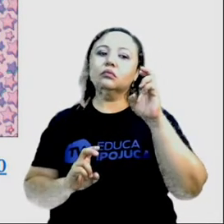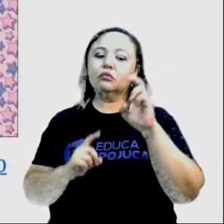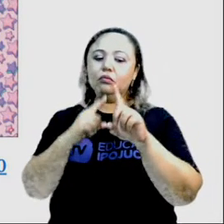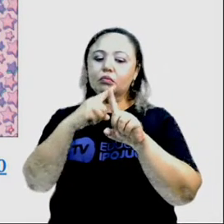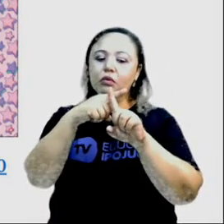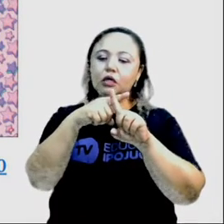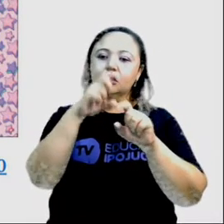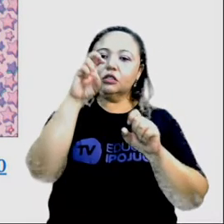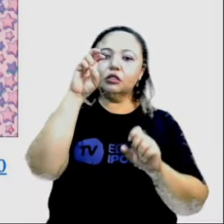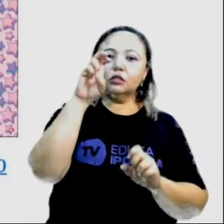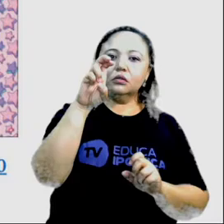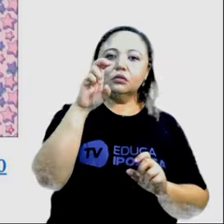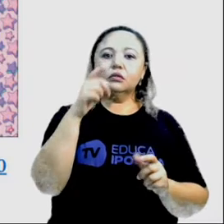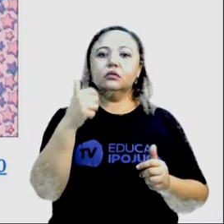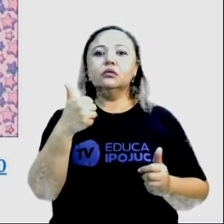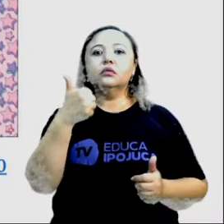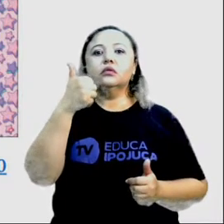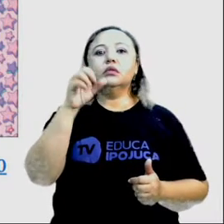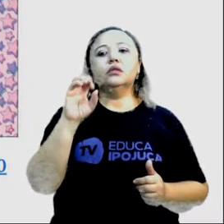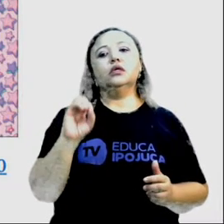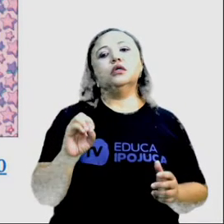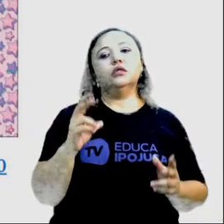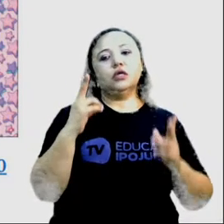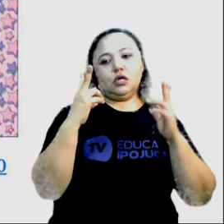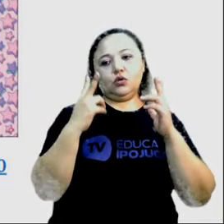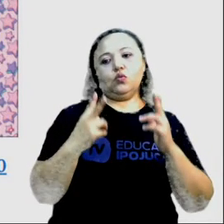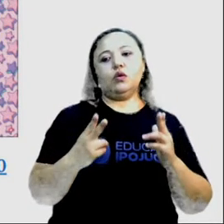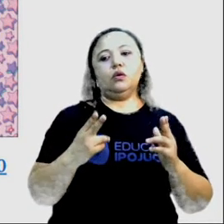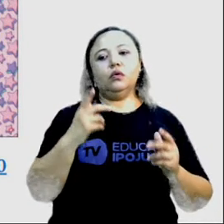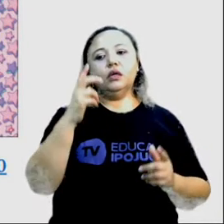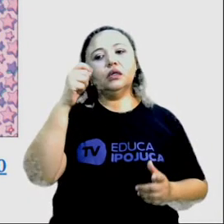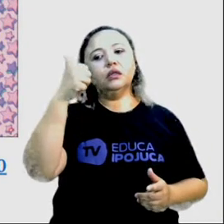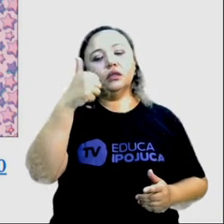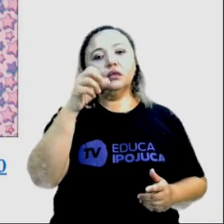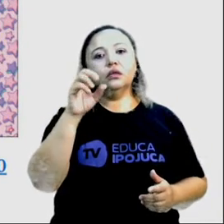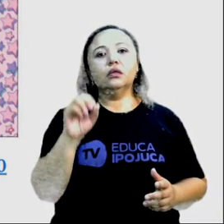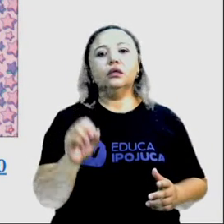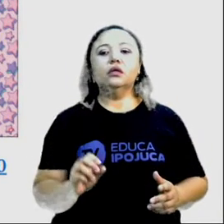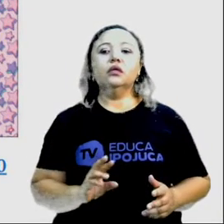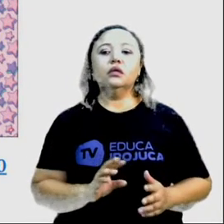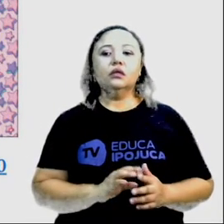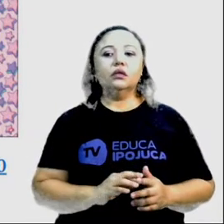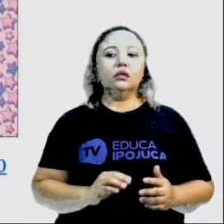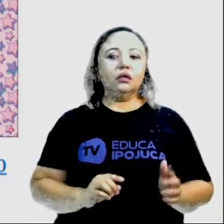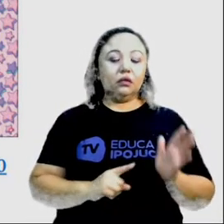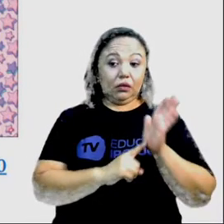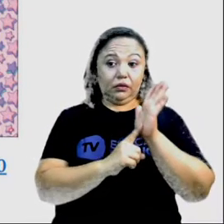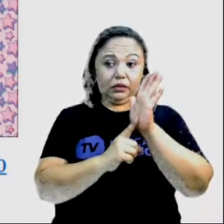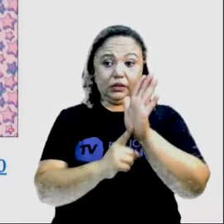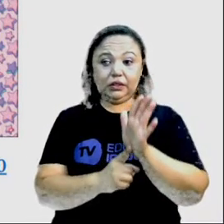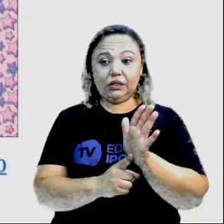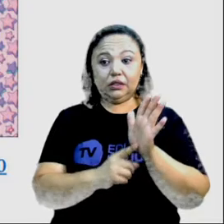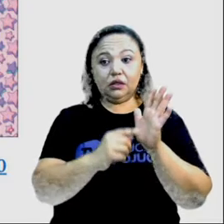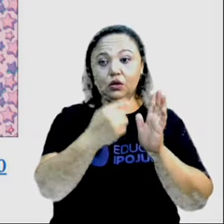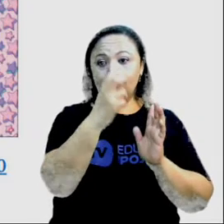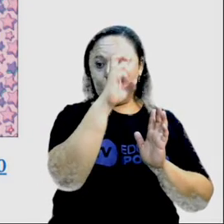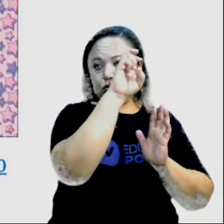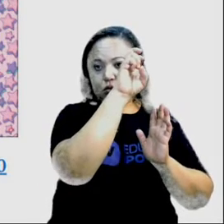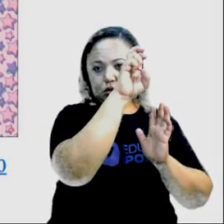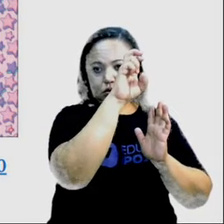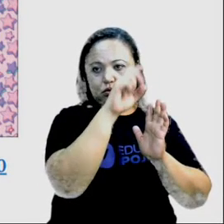10. Então, 5 é uma primeira parcela. O outro 5 representa a segunda parcela. E